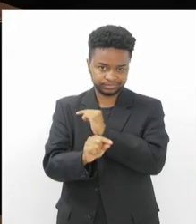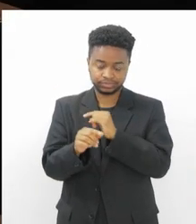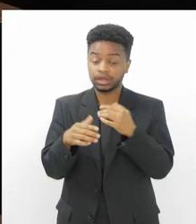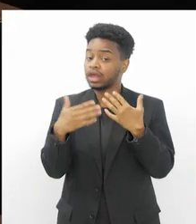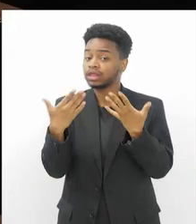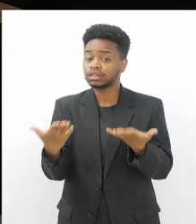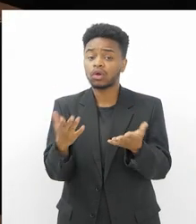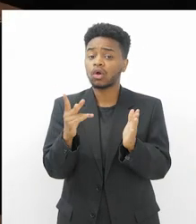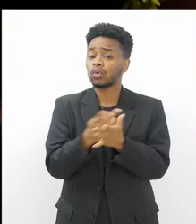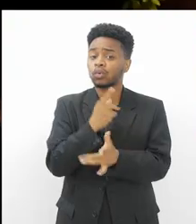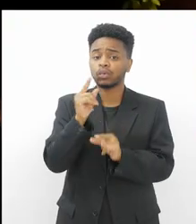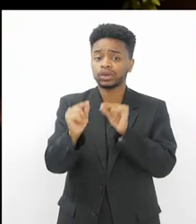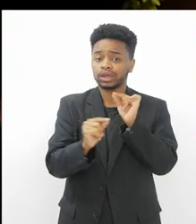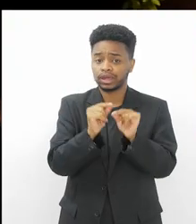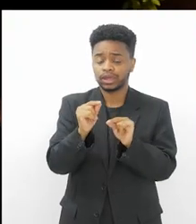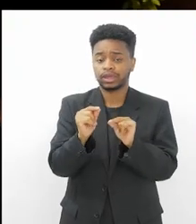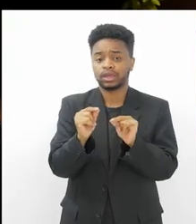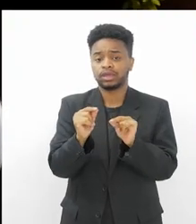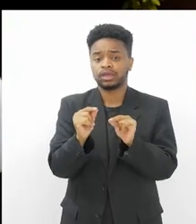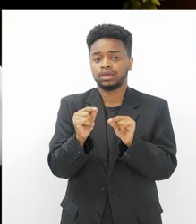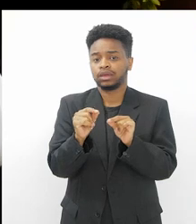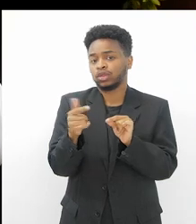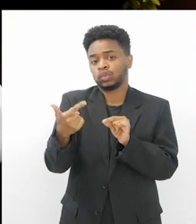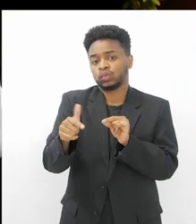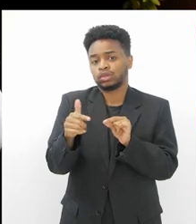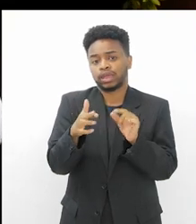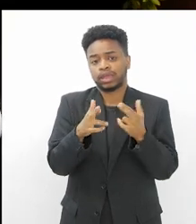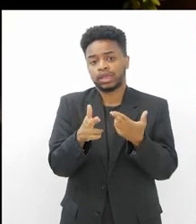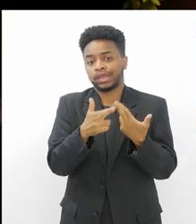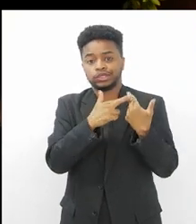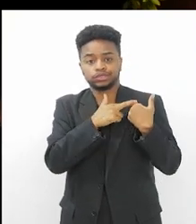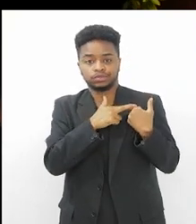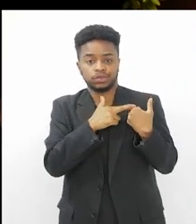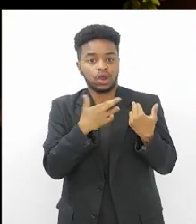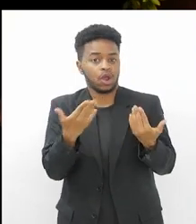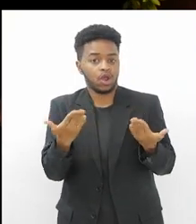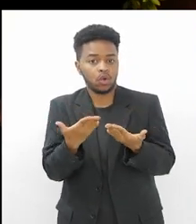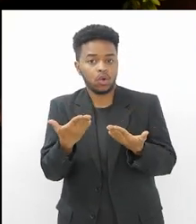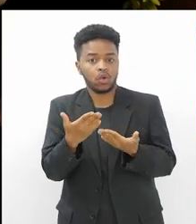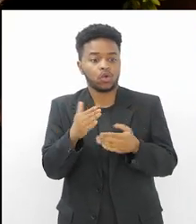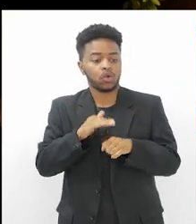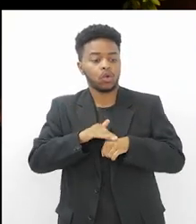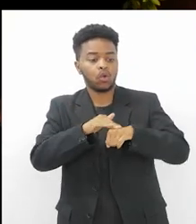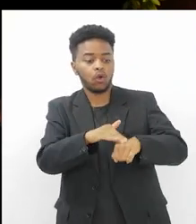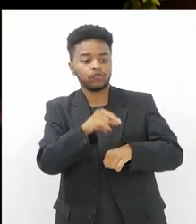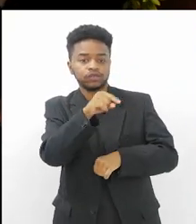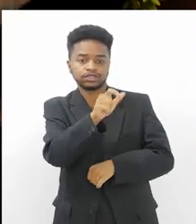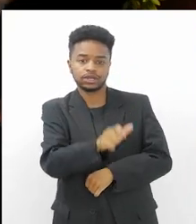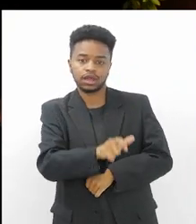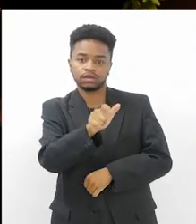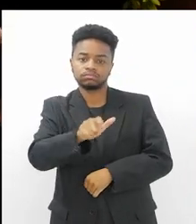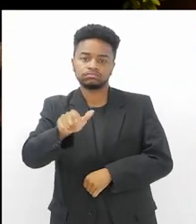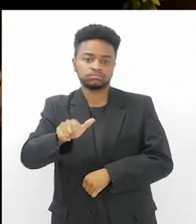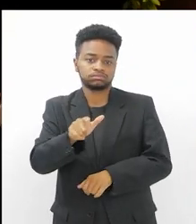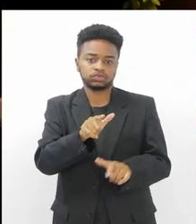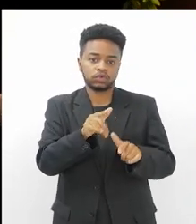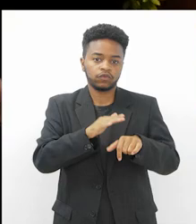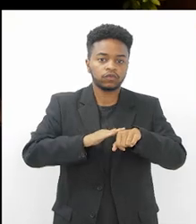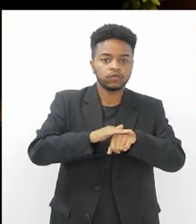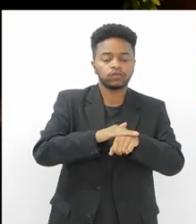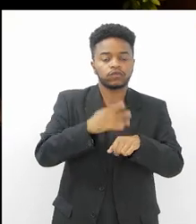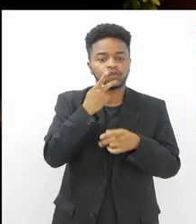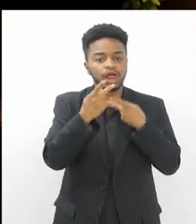fazem. Então, e o que acontece é que você não tem responsabilidade mais de falar com as outras